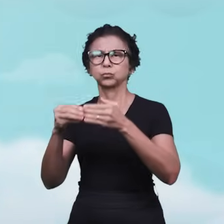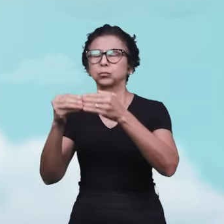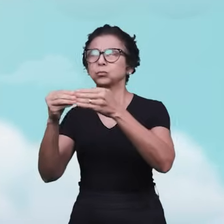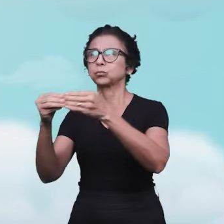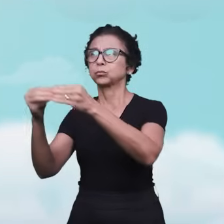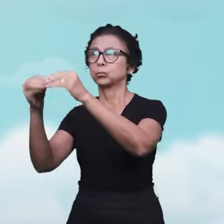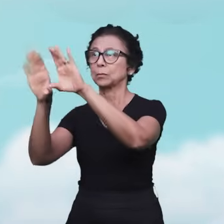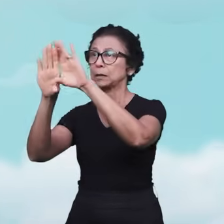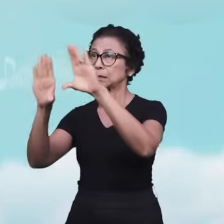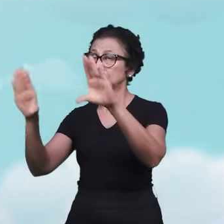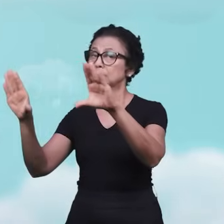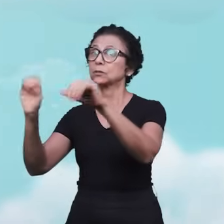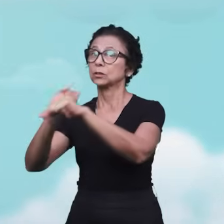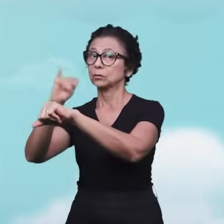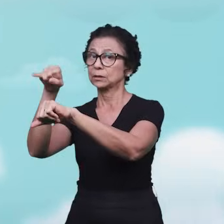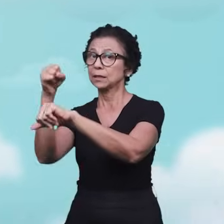Nova